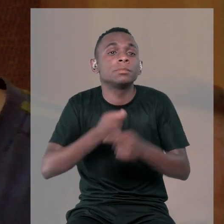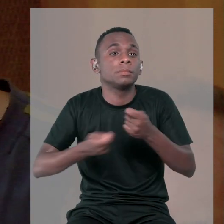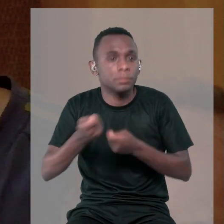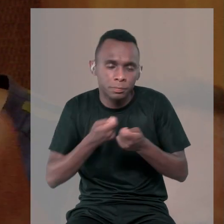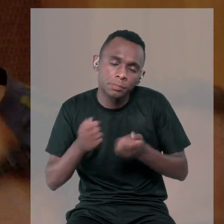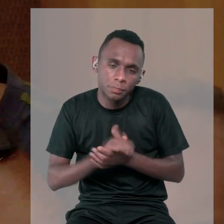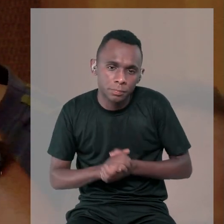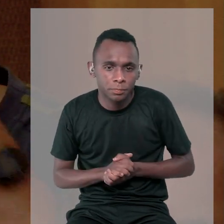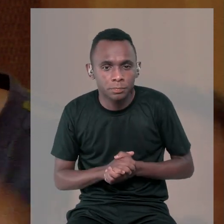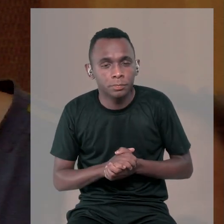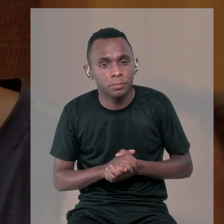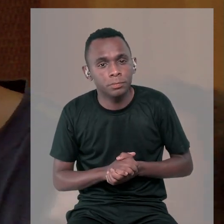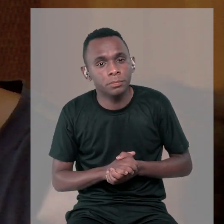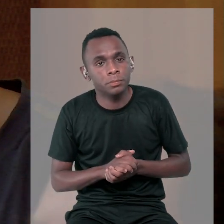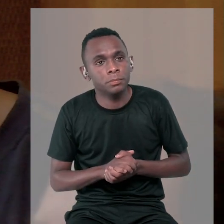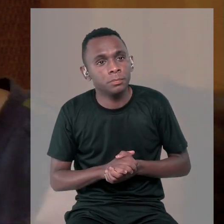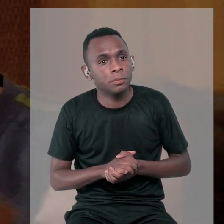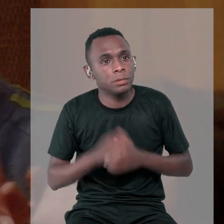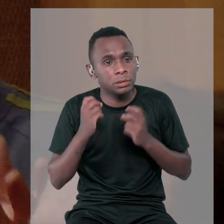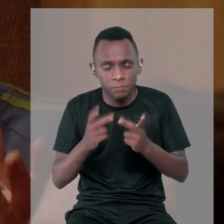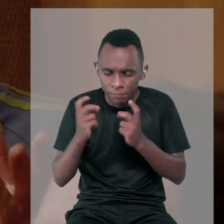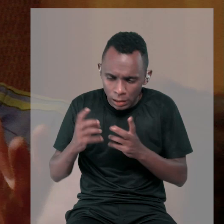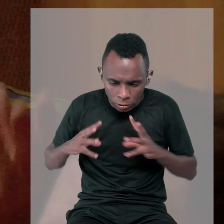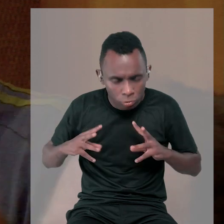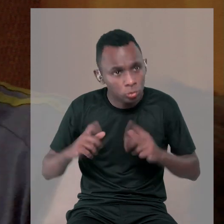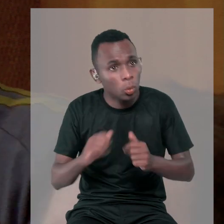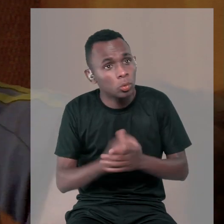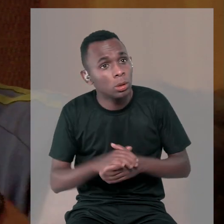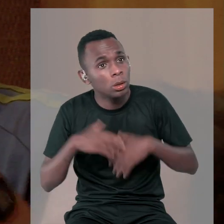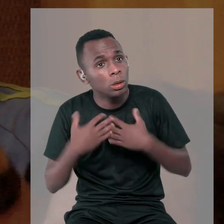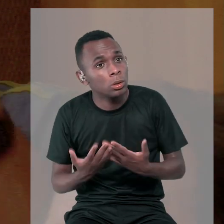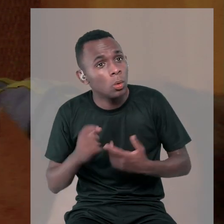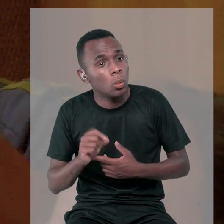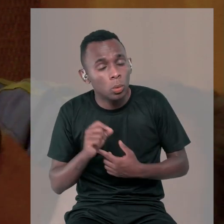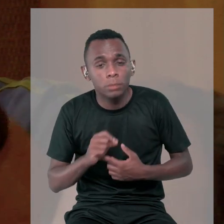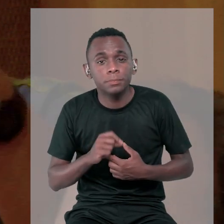Gatunete, vende de tudo um pouco. Então, eu fiquei na dúvida que são